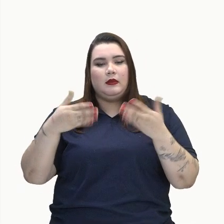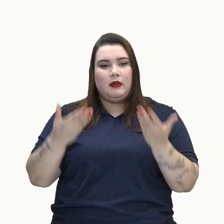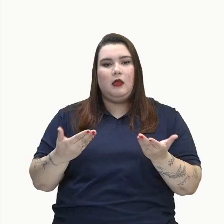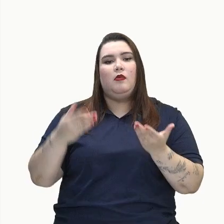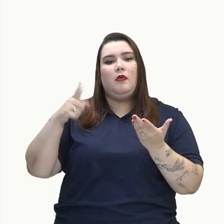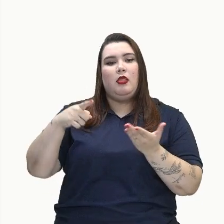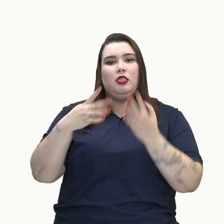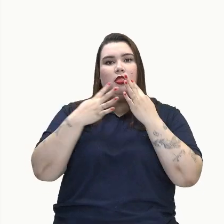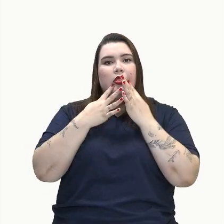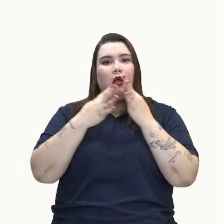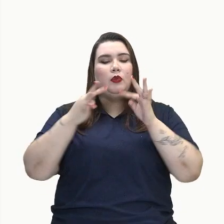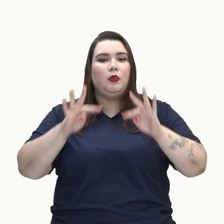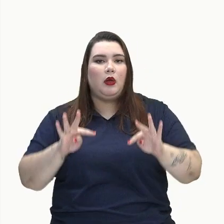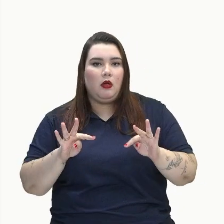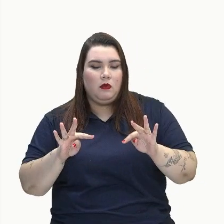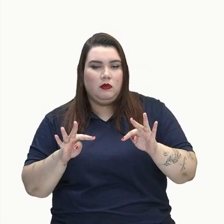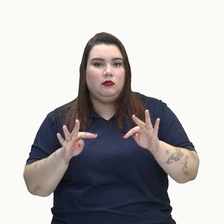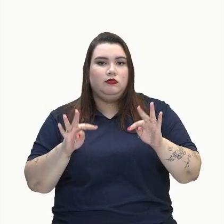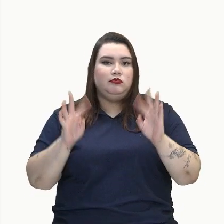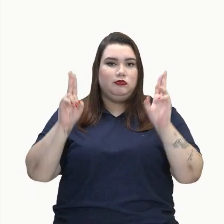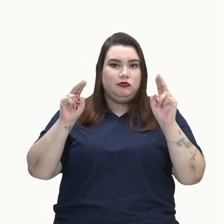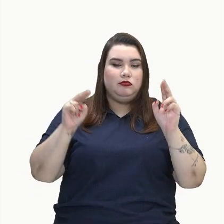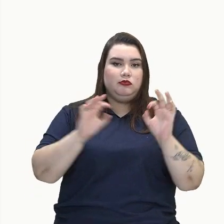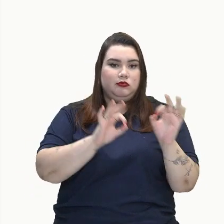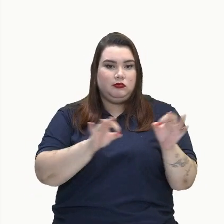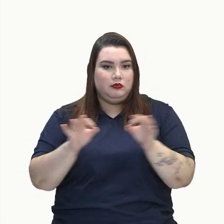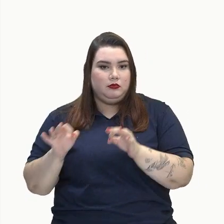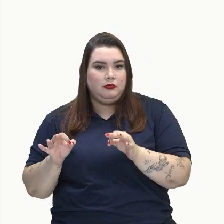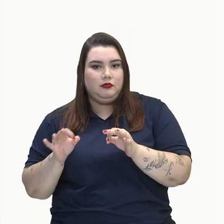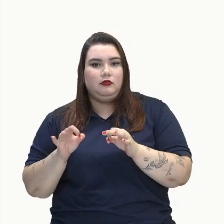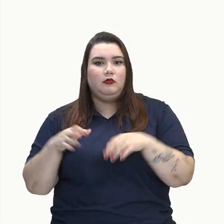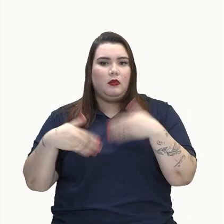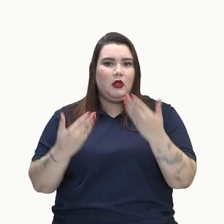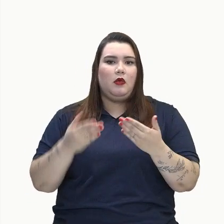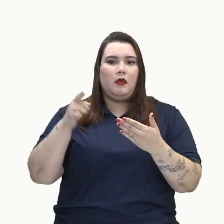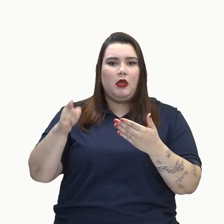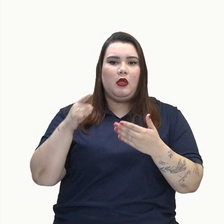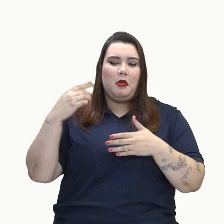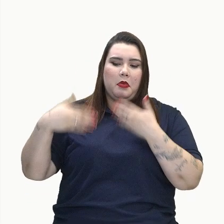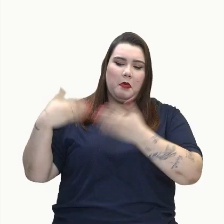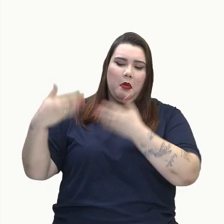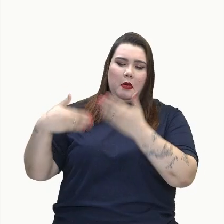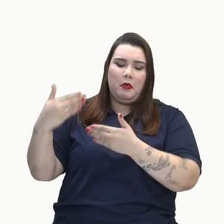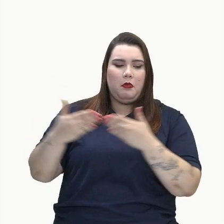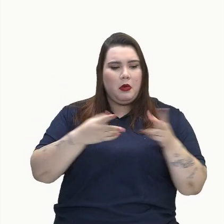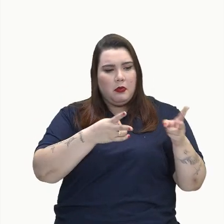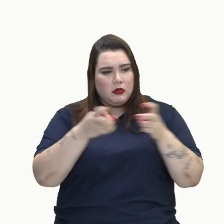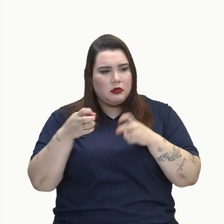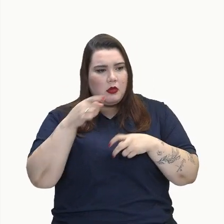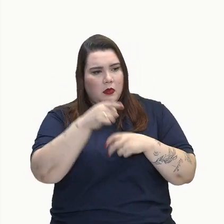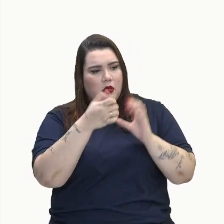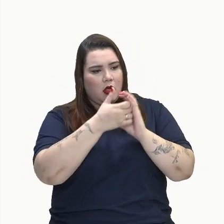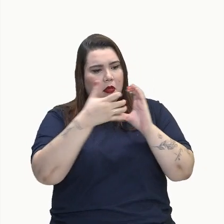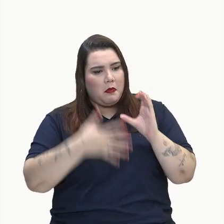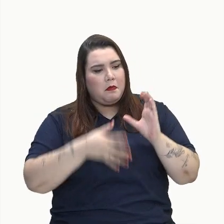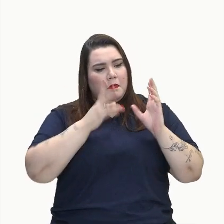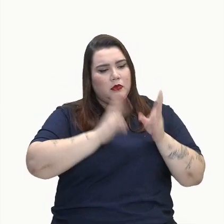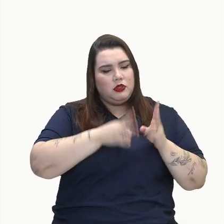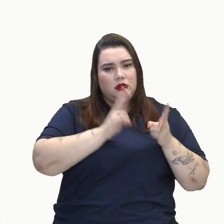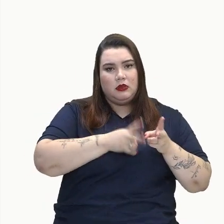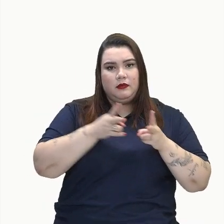chamadas linhagens puras. Ou seja, ao longo de vários e vários cruzamentos, as ervilhas sempre apresentavam a